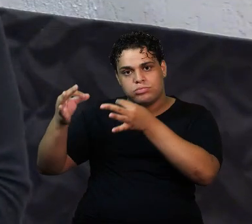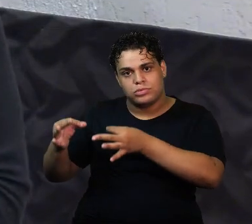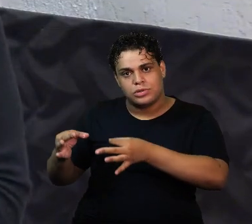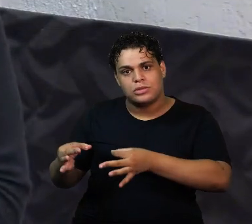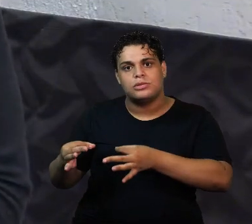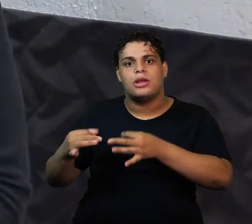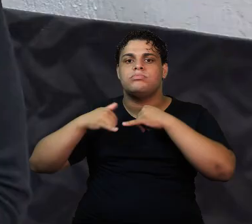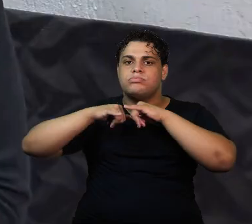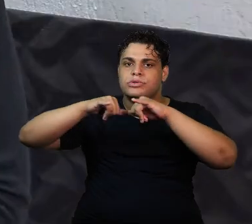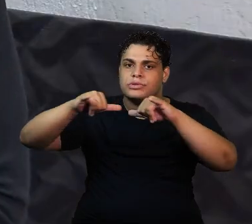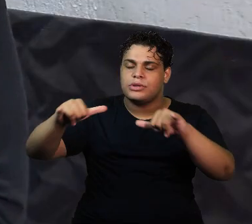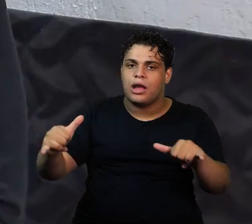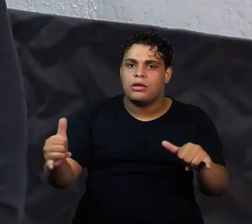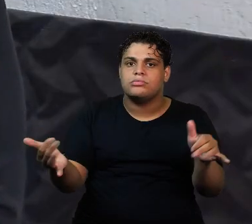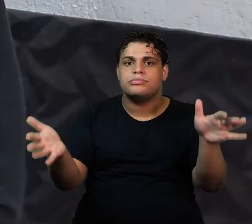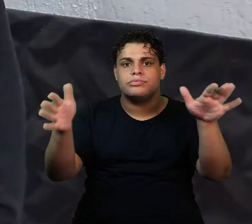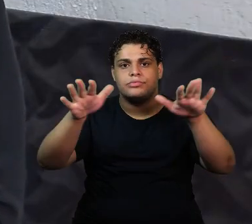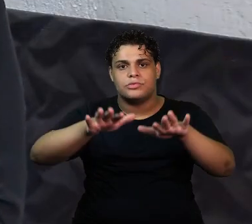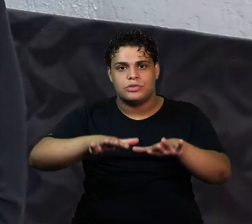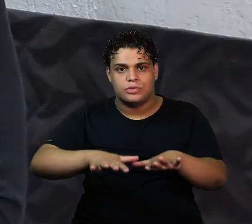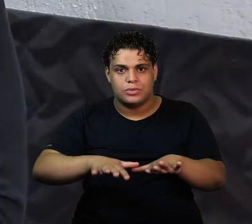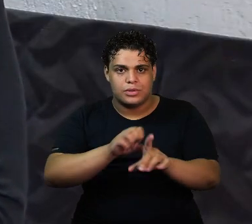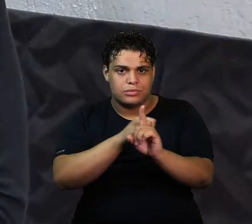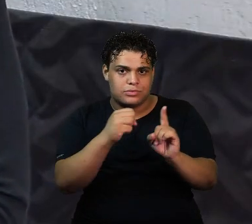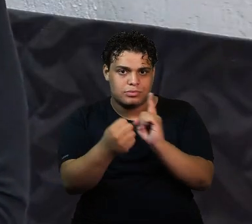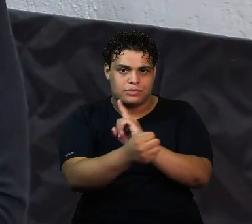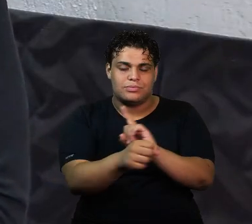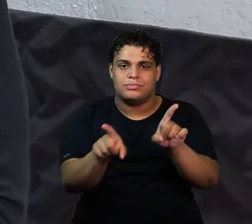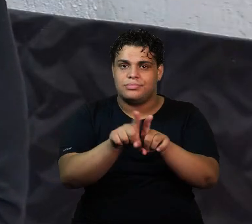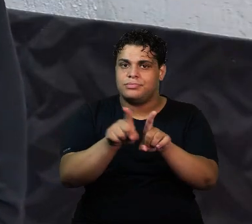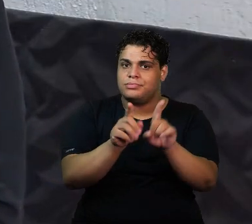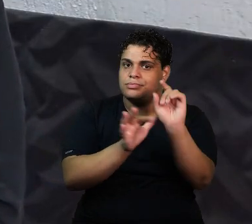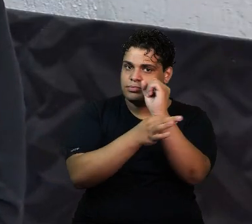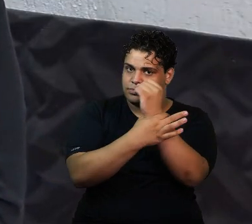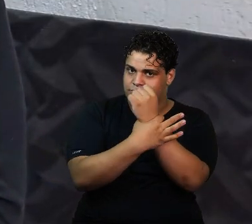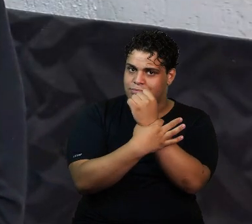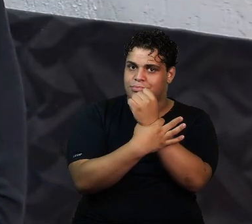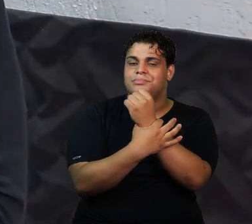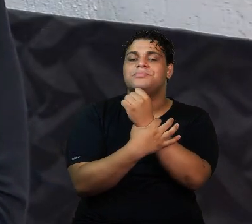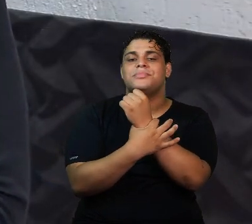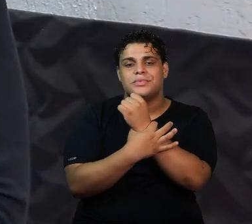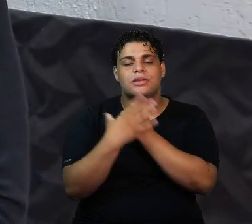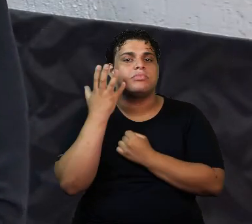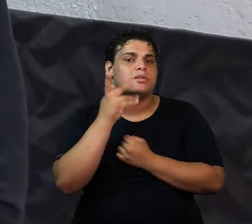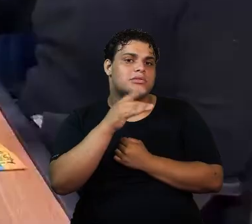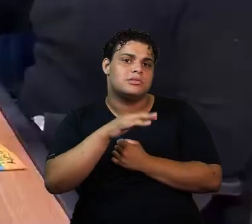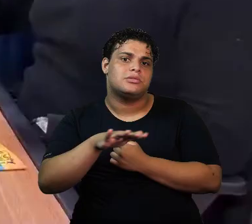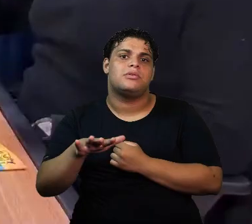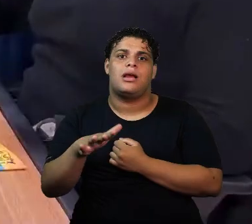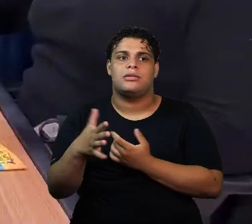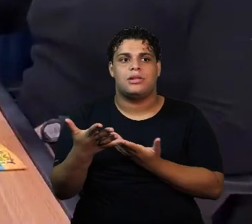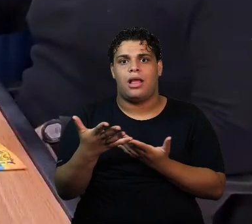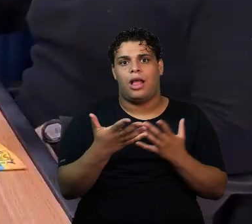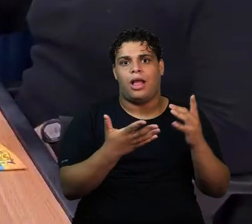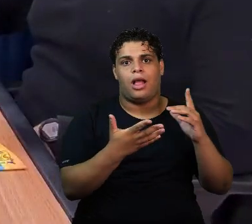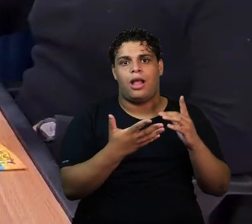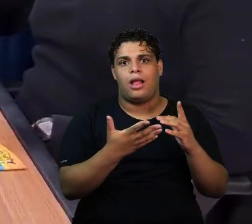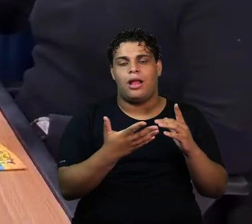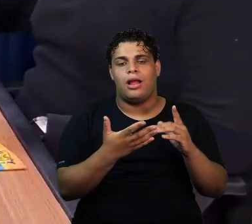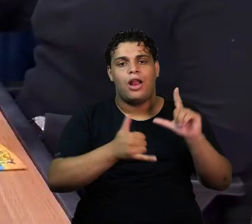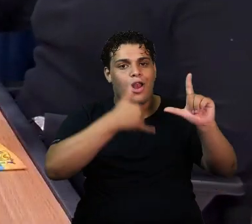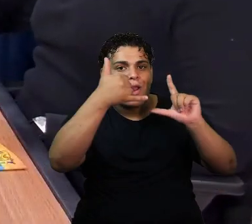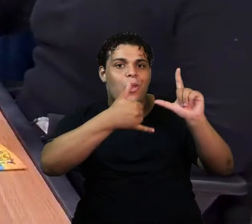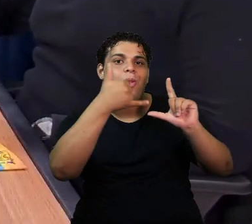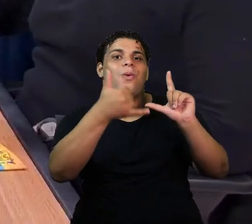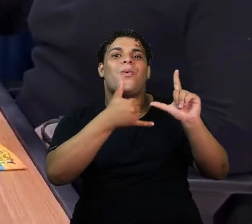segurança aquática, né, para as crianças de uma maneira realmente prática. E a gente utiliza